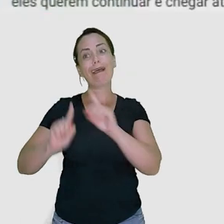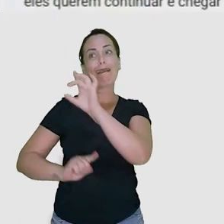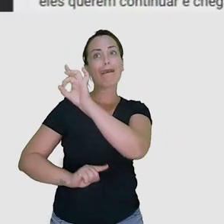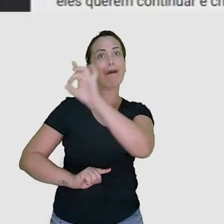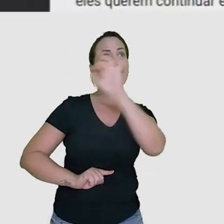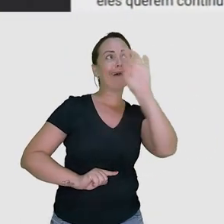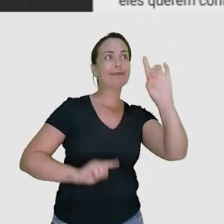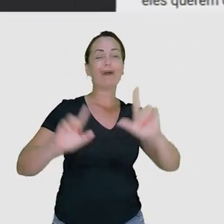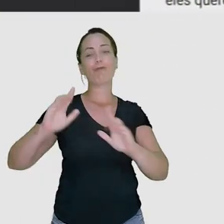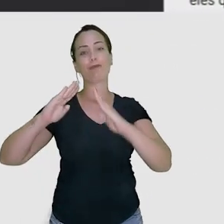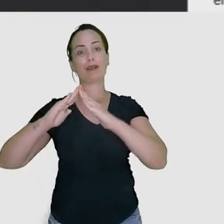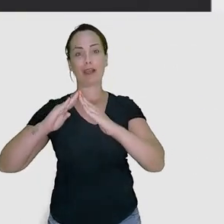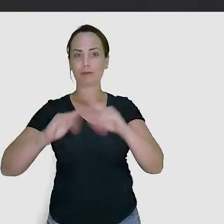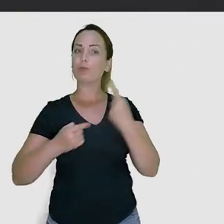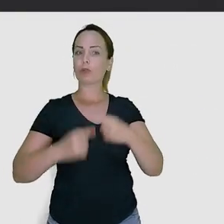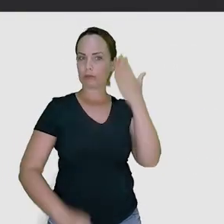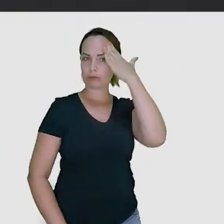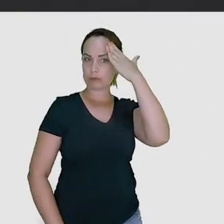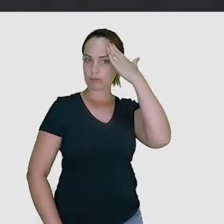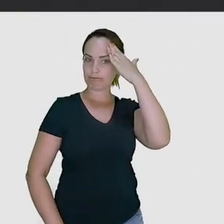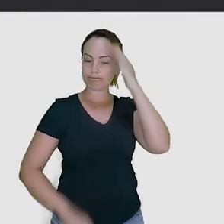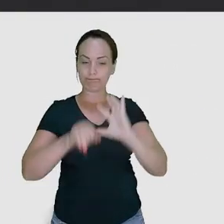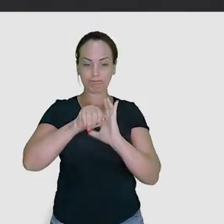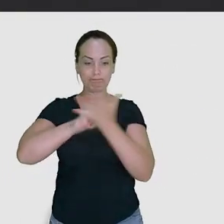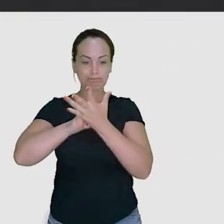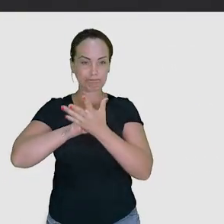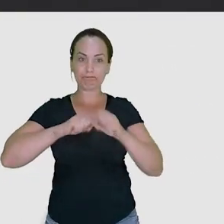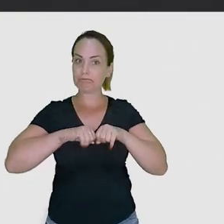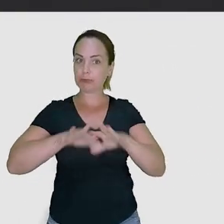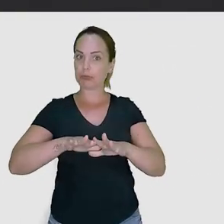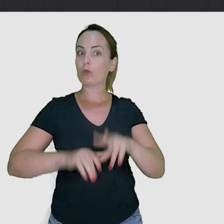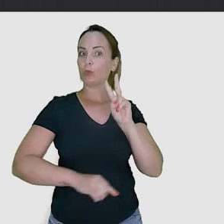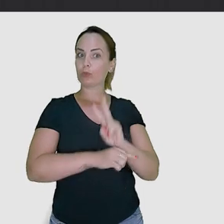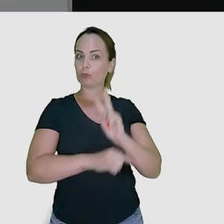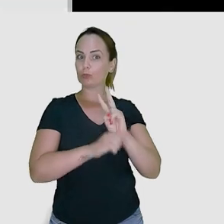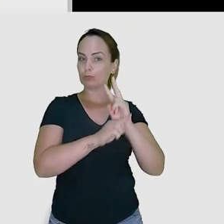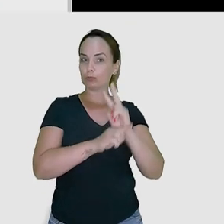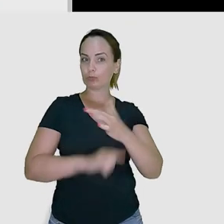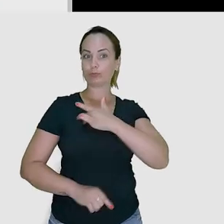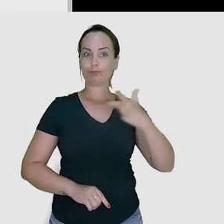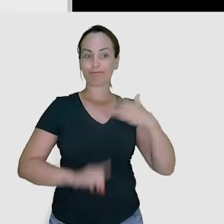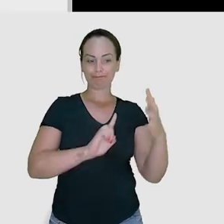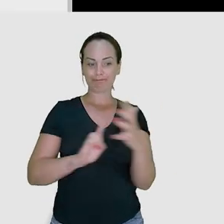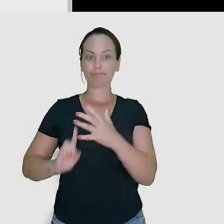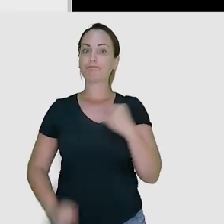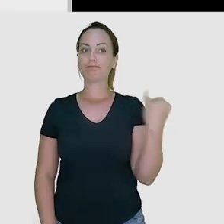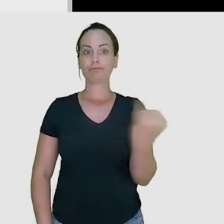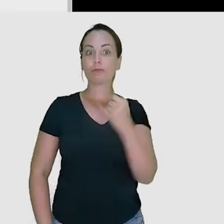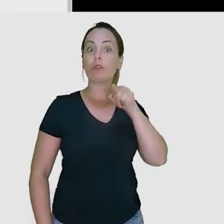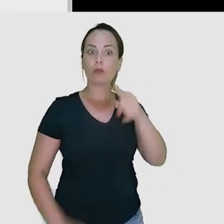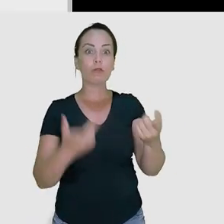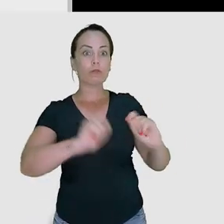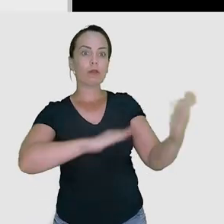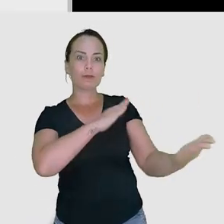A gente está trabalhando juntos, mas cada um da sua casa, que vocês sabem, né, gente? Durante a pandemia do Covid, cuidar da saúde com isolamento social